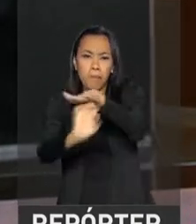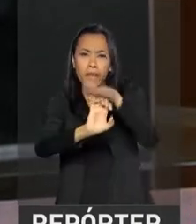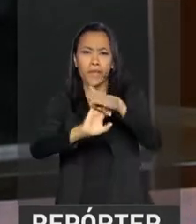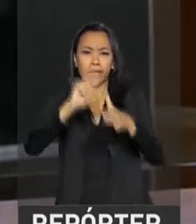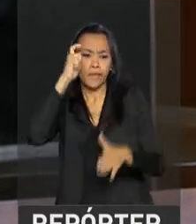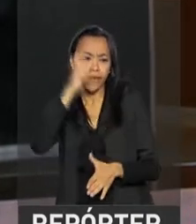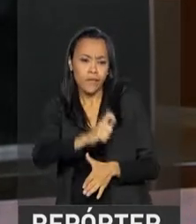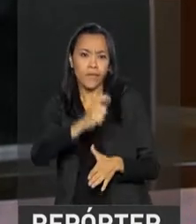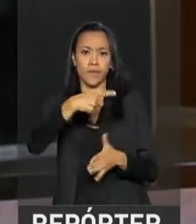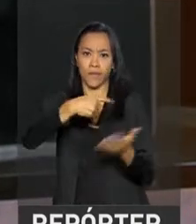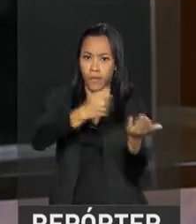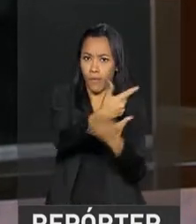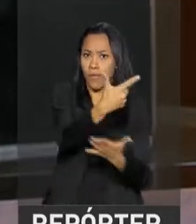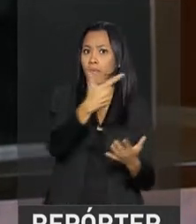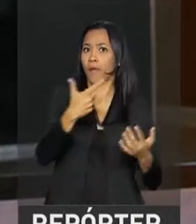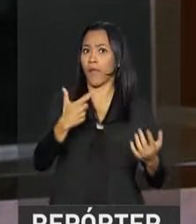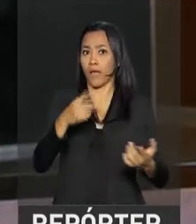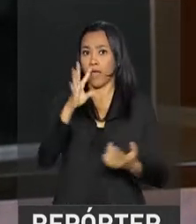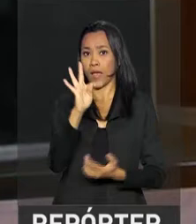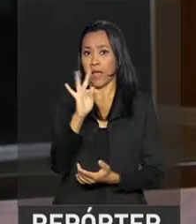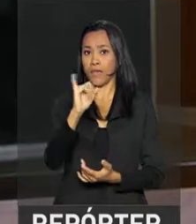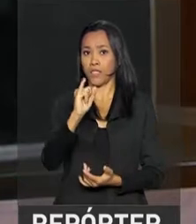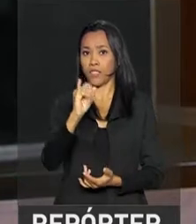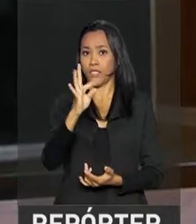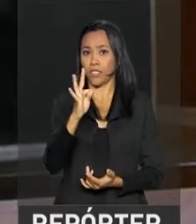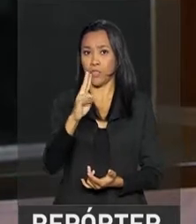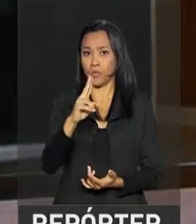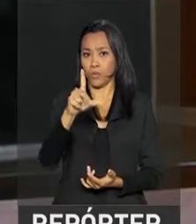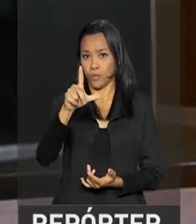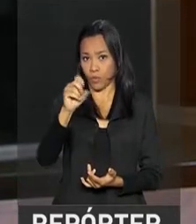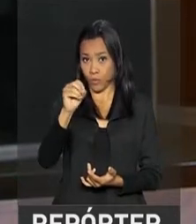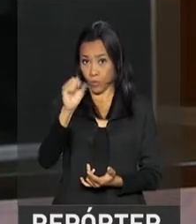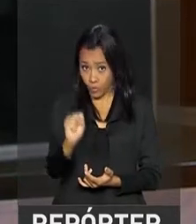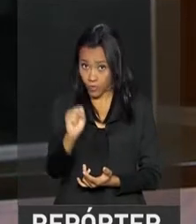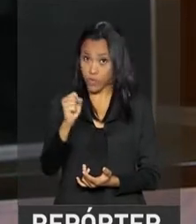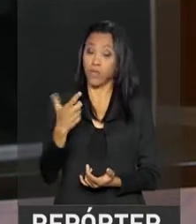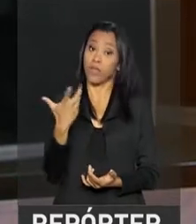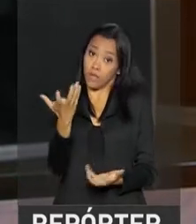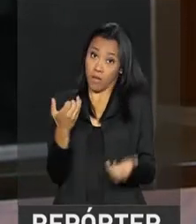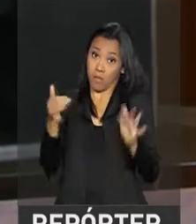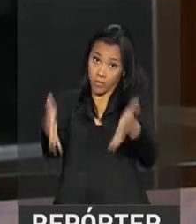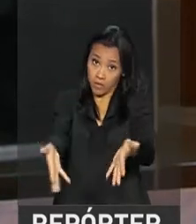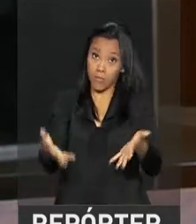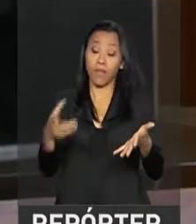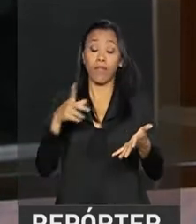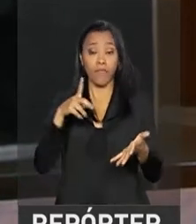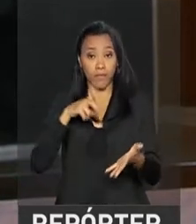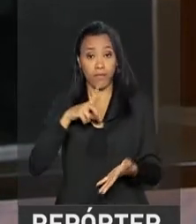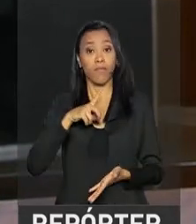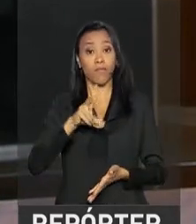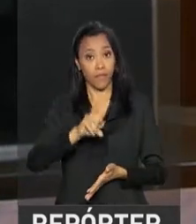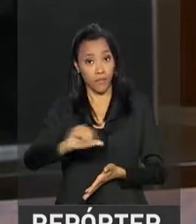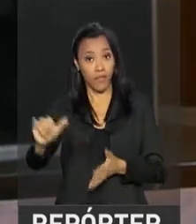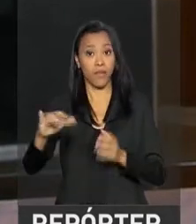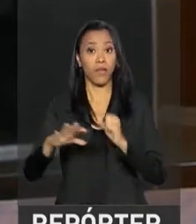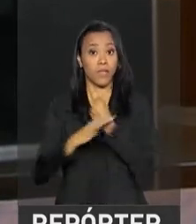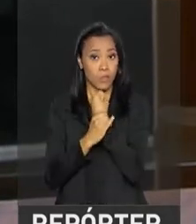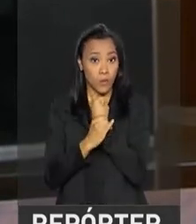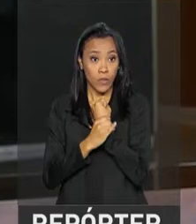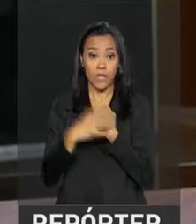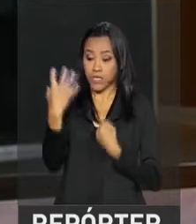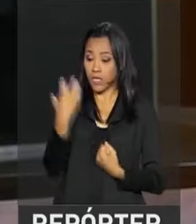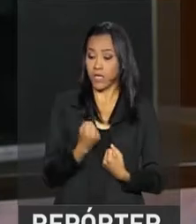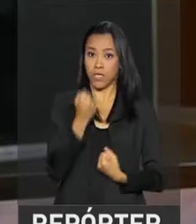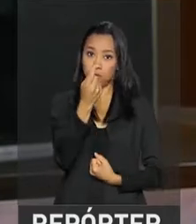adquirir títulos públicos que têm direito sem participação do petróleo vão ter a garantia de recebimento do